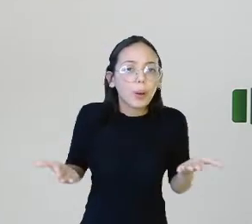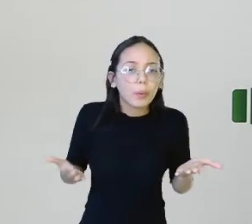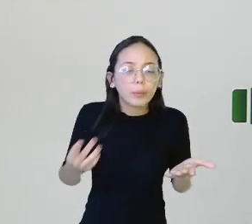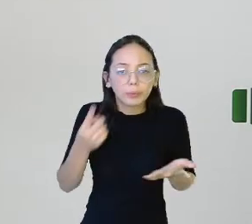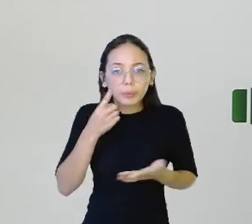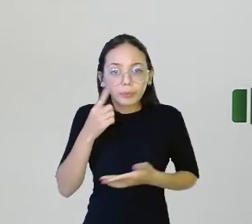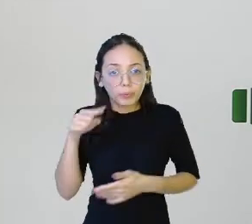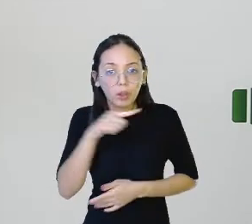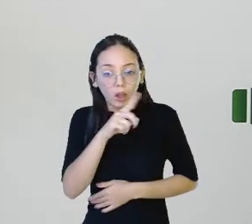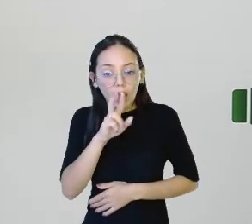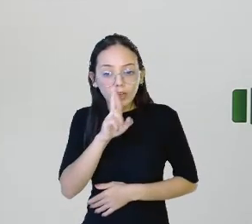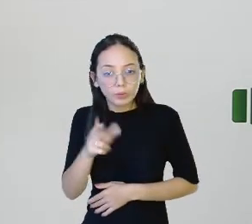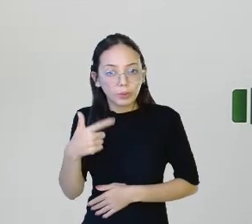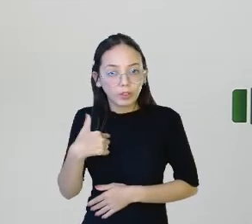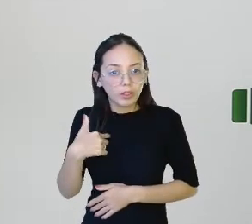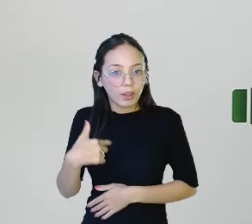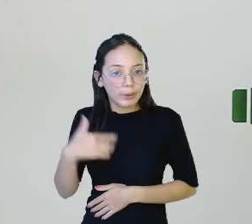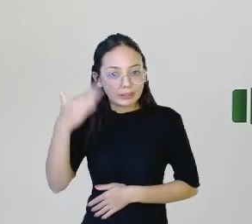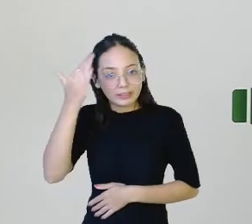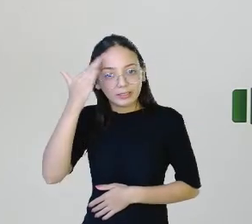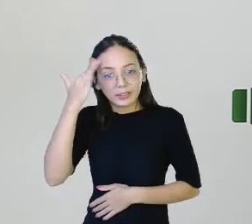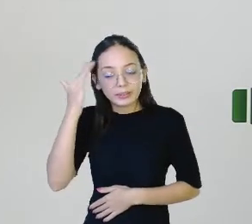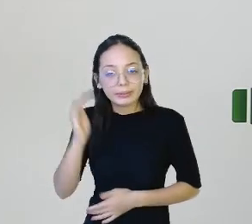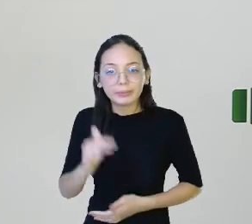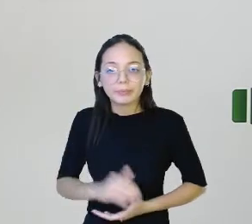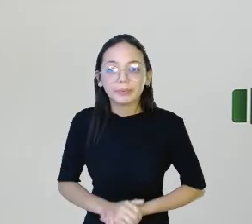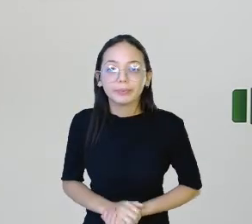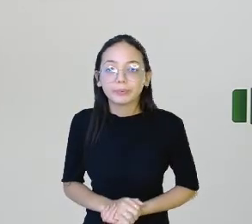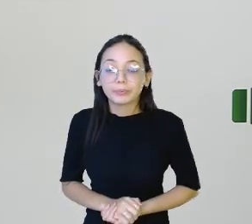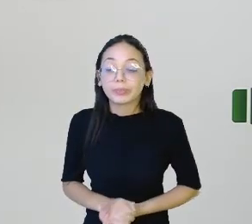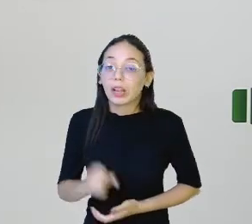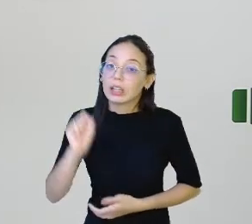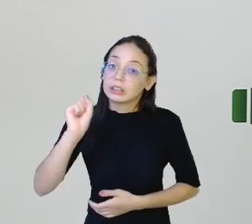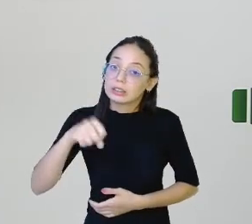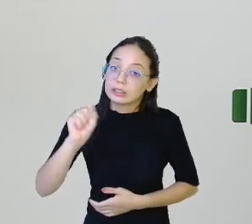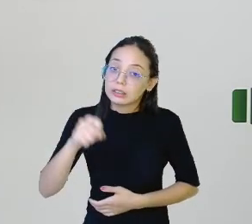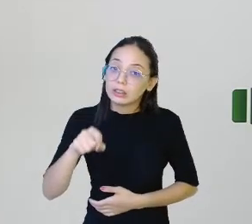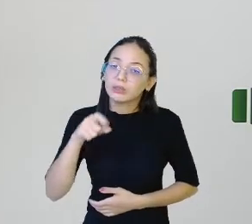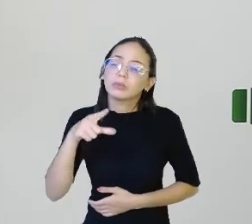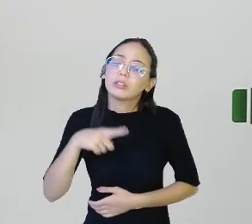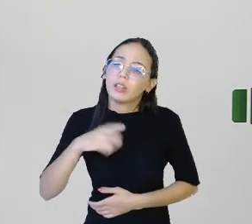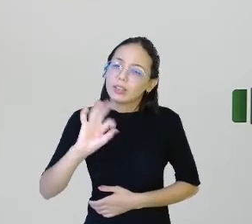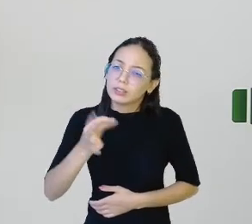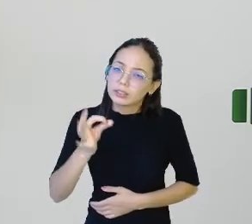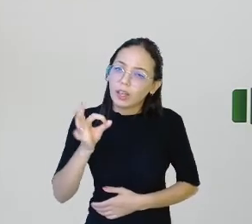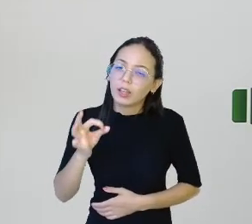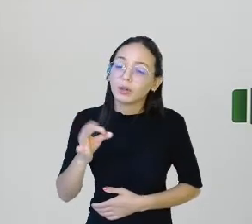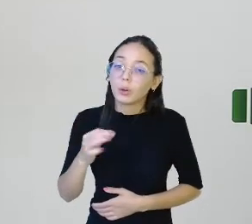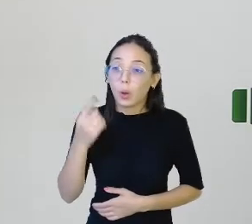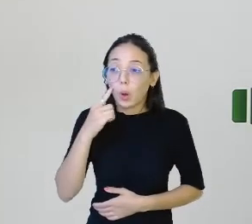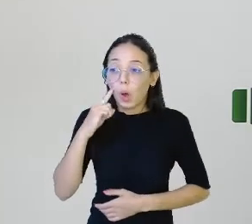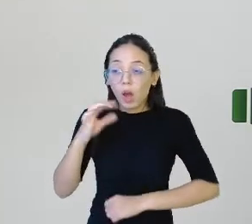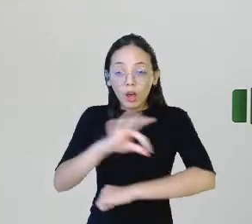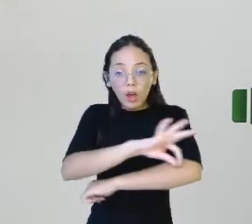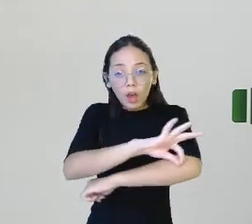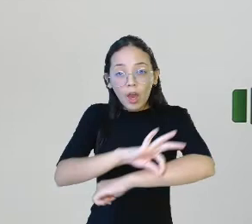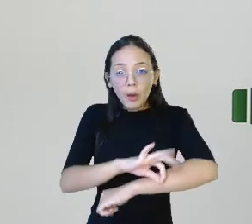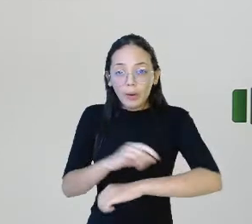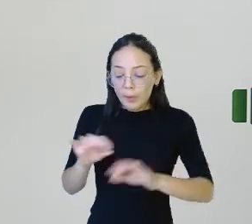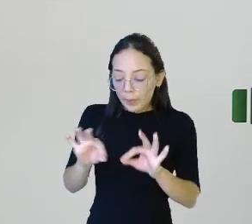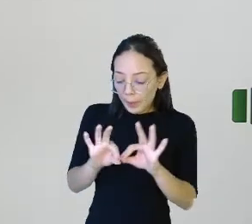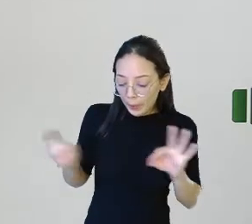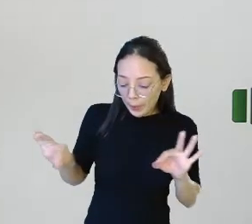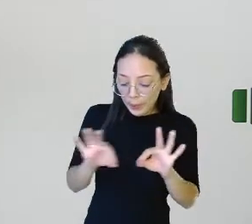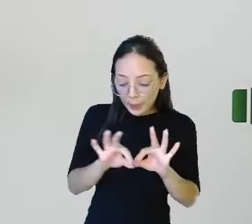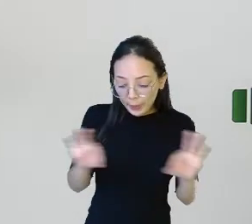que eu escuto daqui, quinto ano. Isso mesmo, você tem razão. A régua serve para fazer medições,